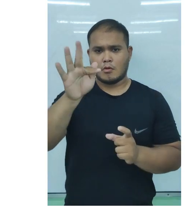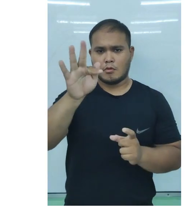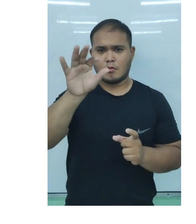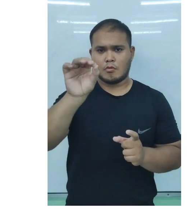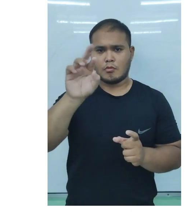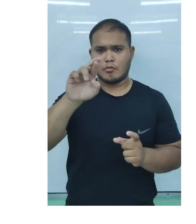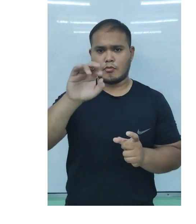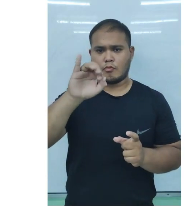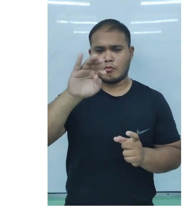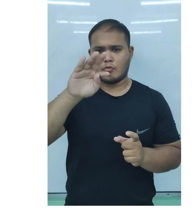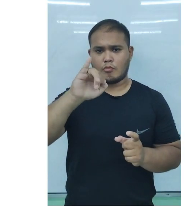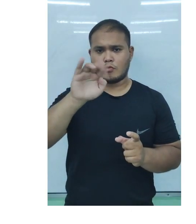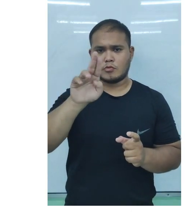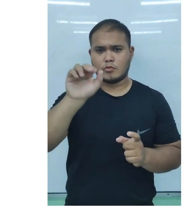superioridade.